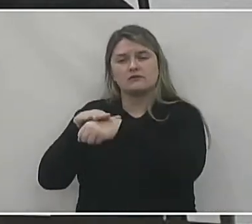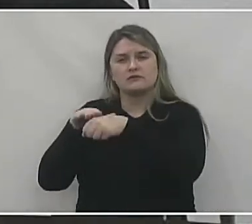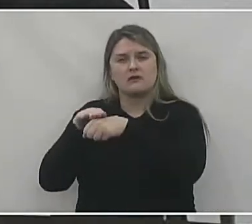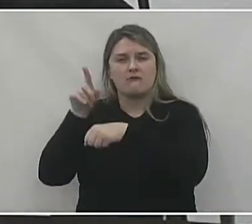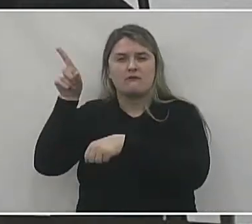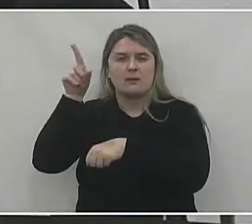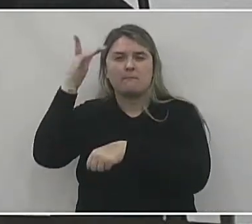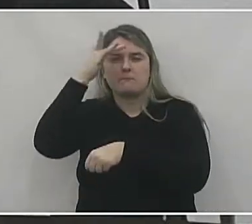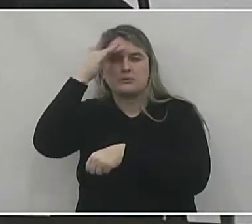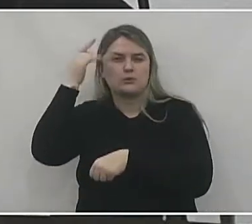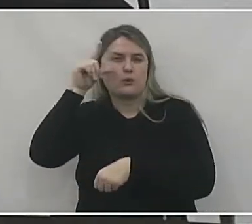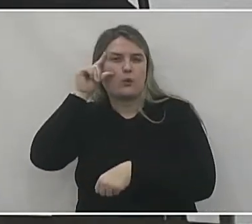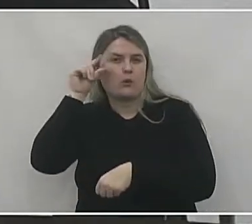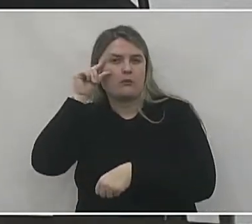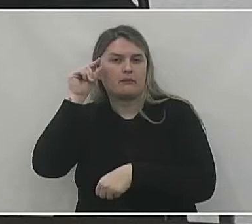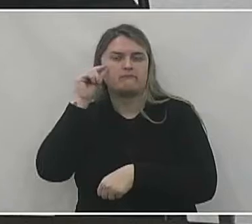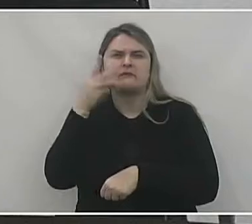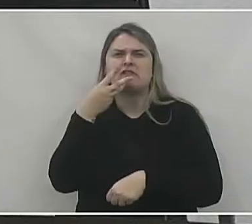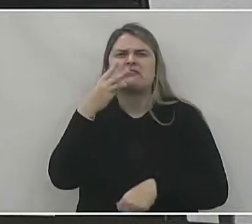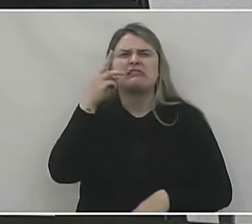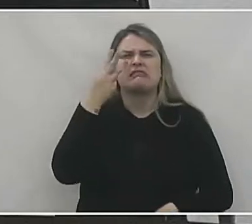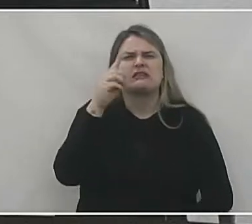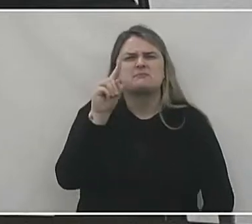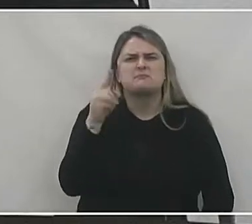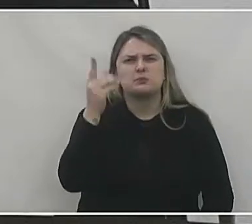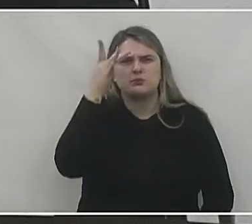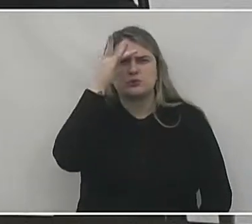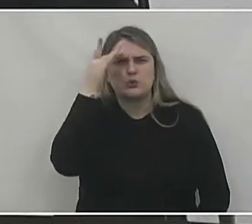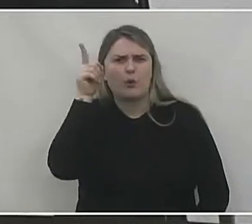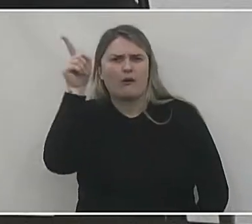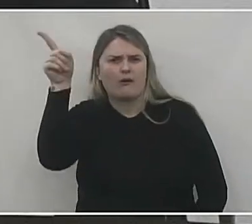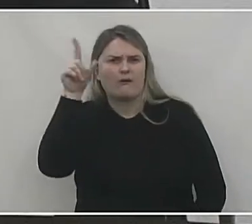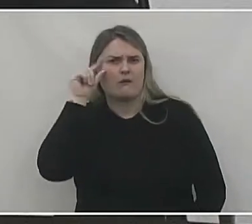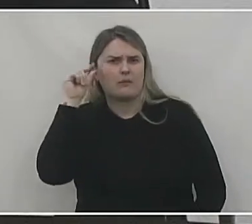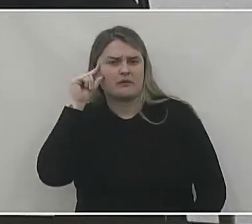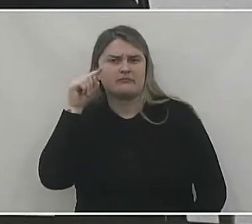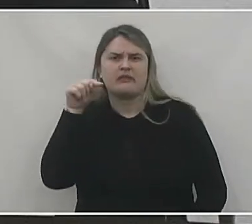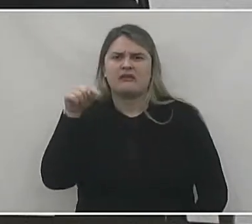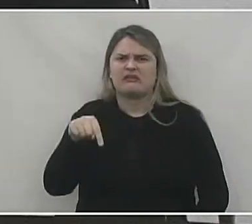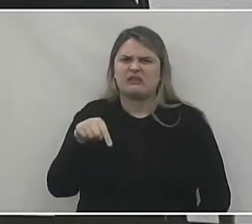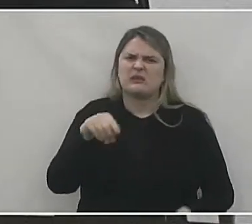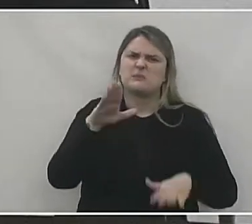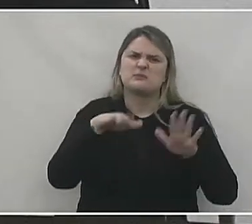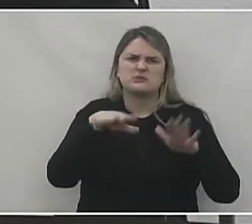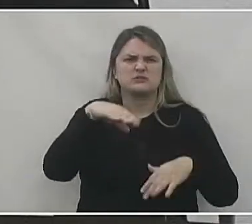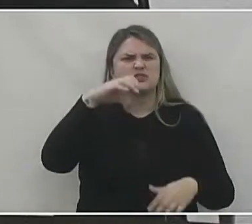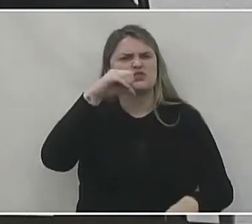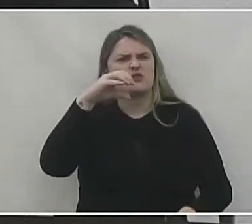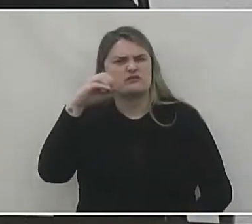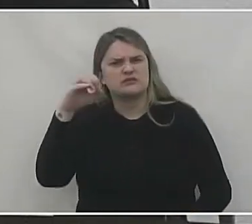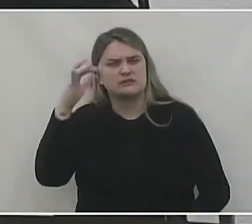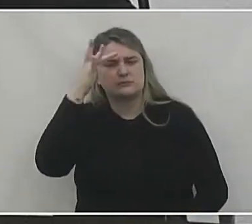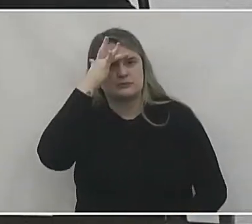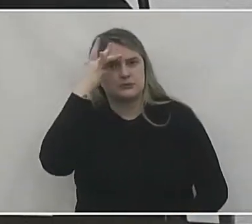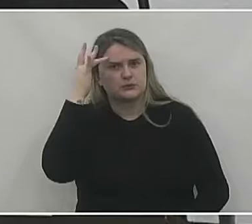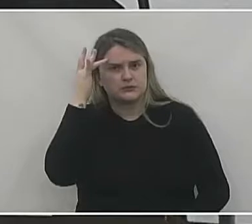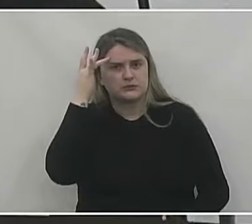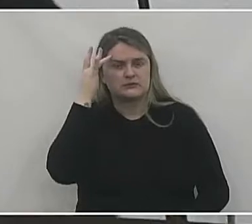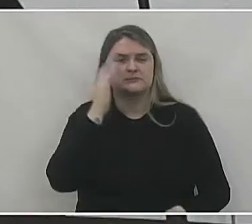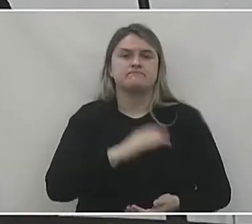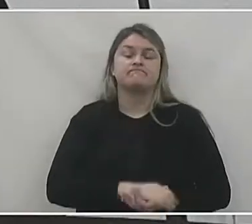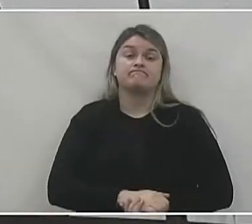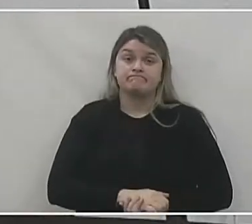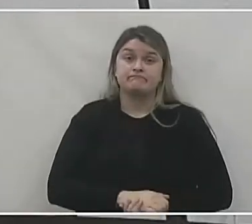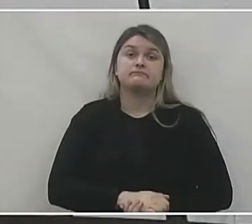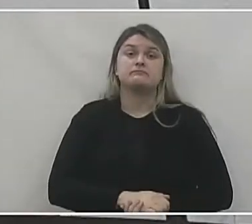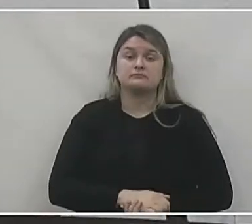Guarapuava, ele me falava em 3.000 pessoas lá. Então, aqui deve estar 900, né, em torno de 900.